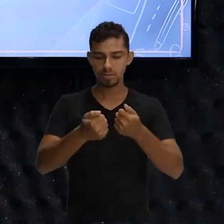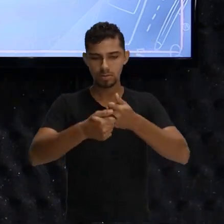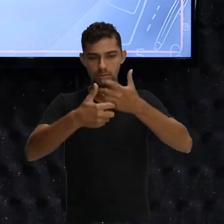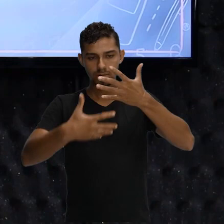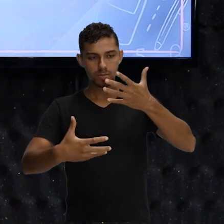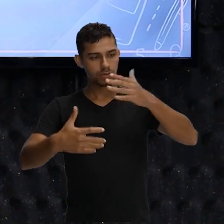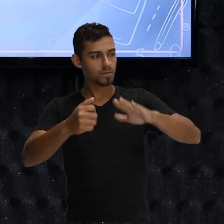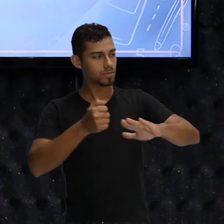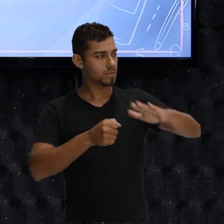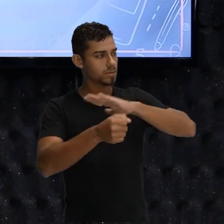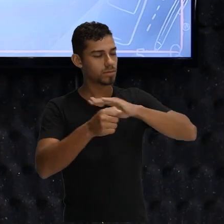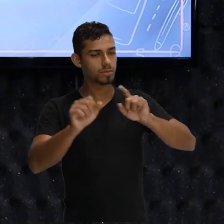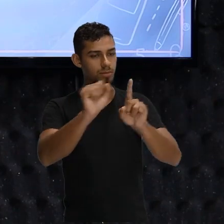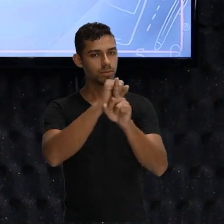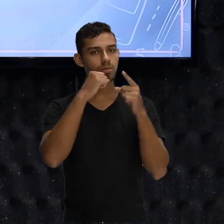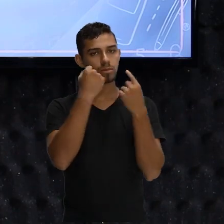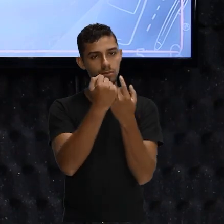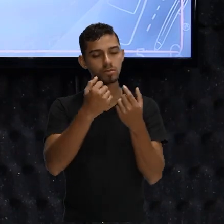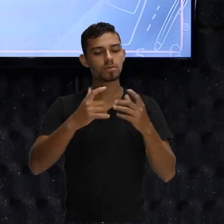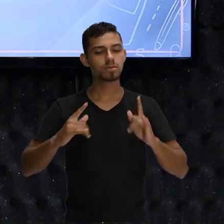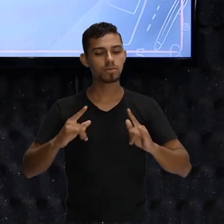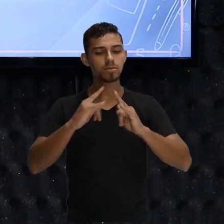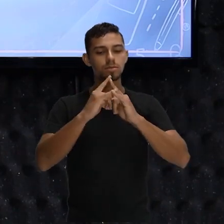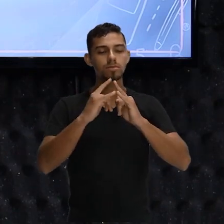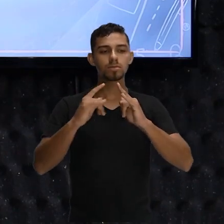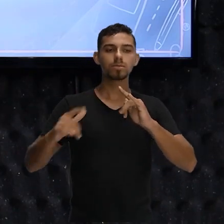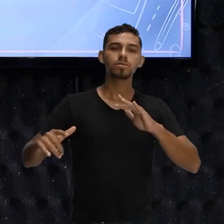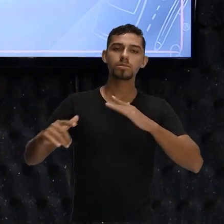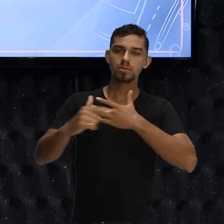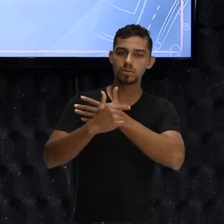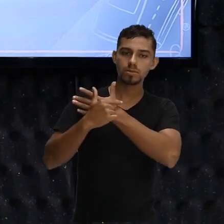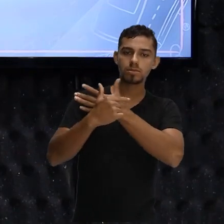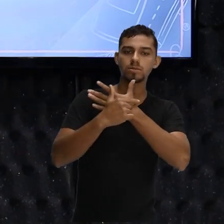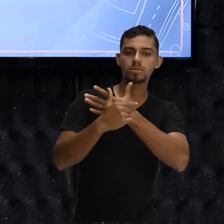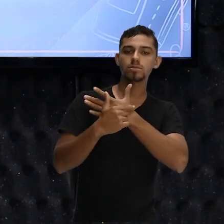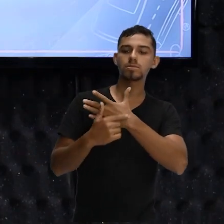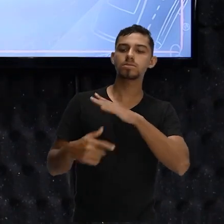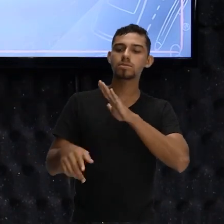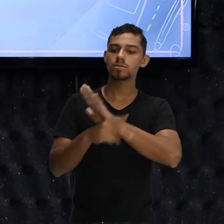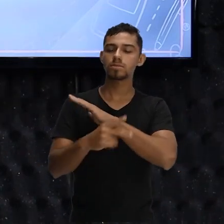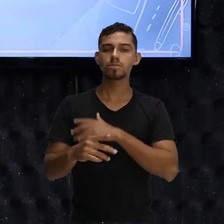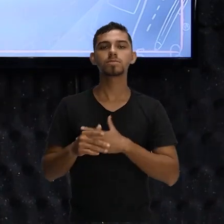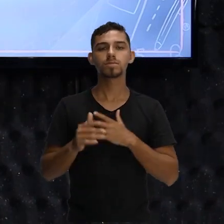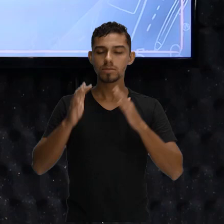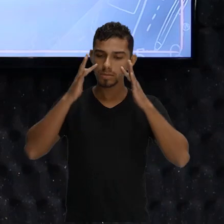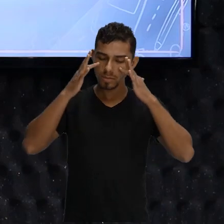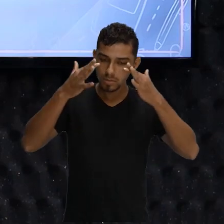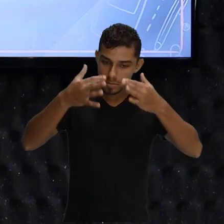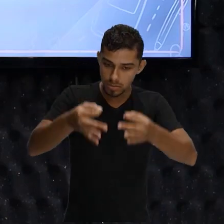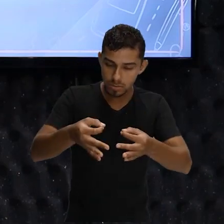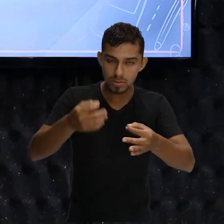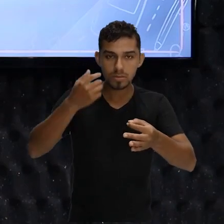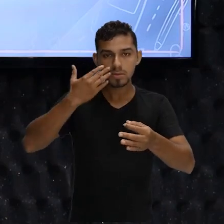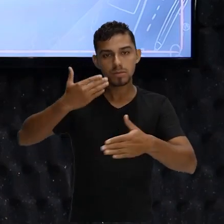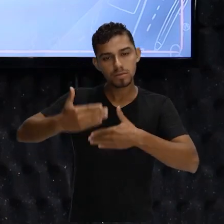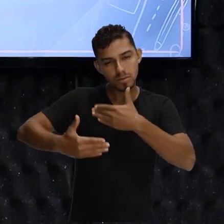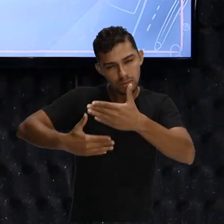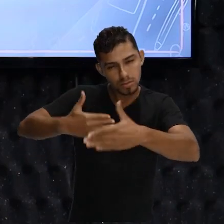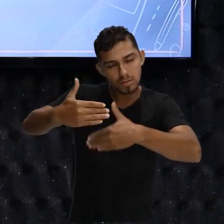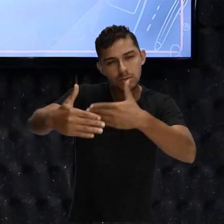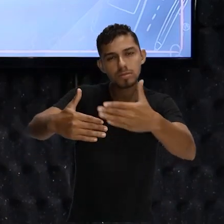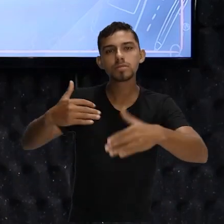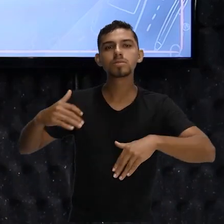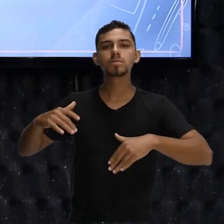sociais, instituições sociais e status e papéis sociais. Então é bem nesse comecinho ali da